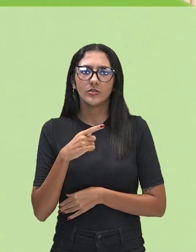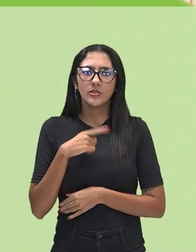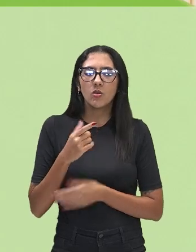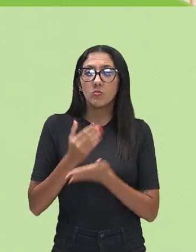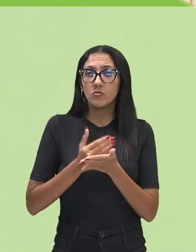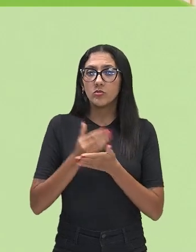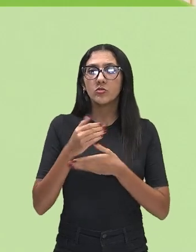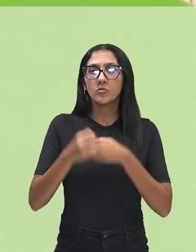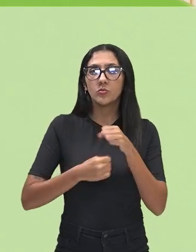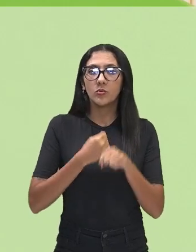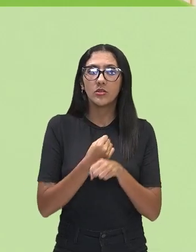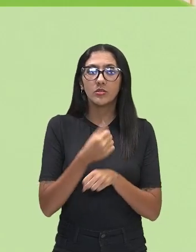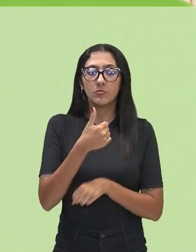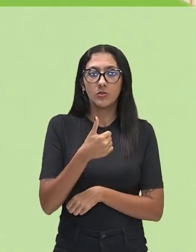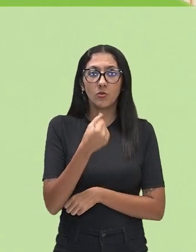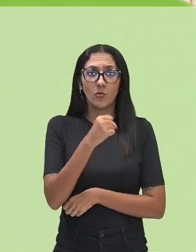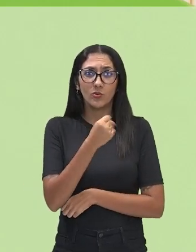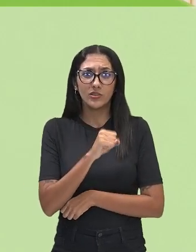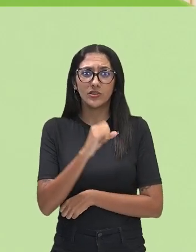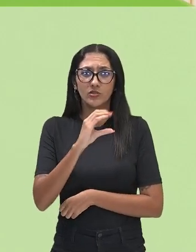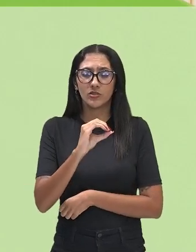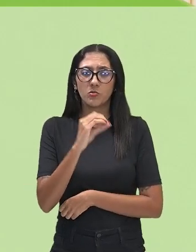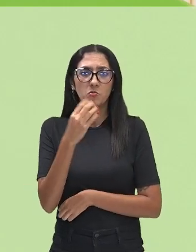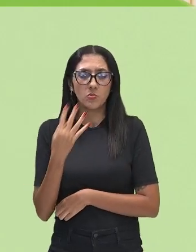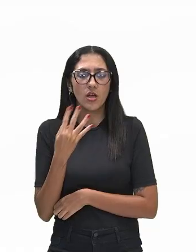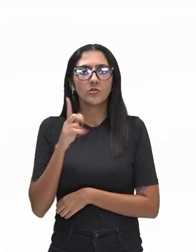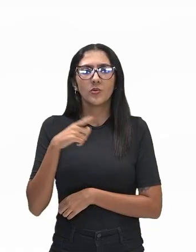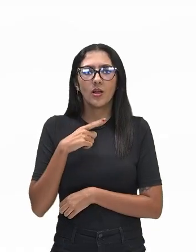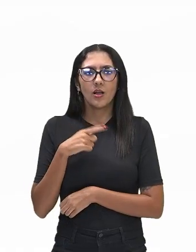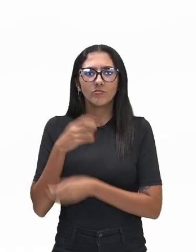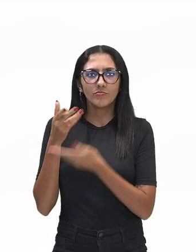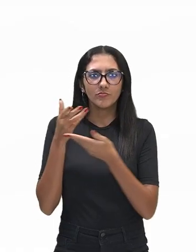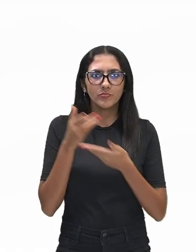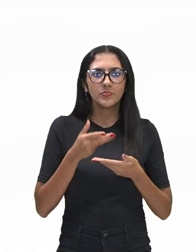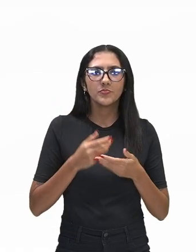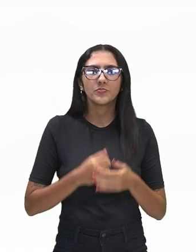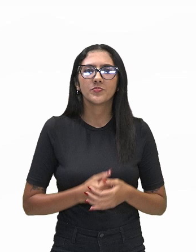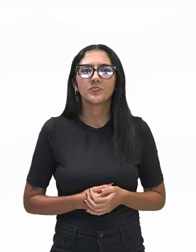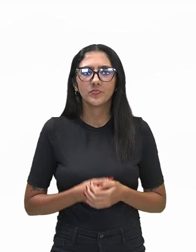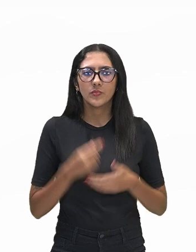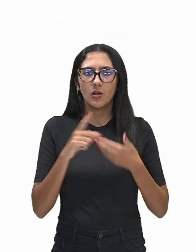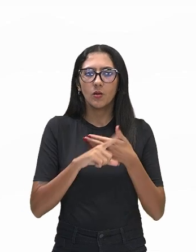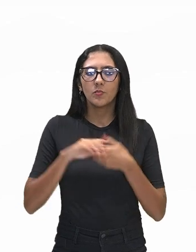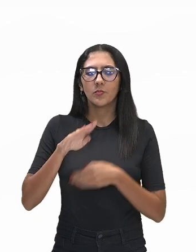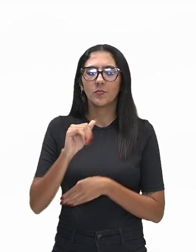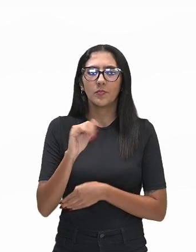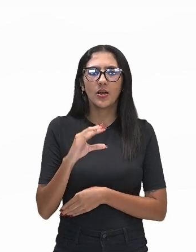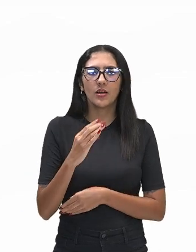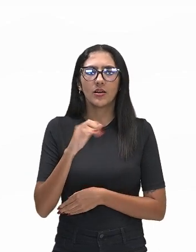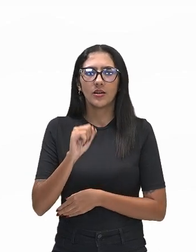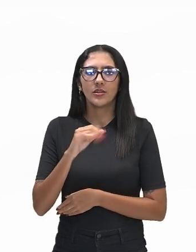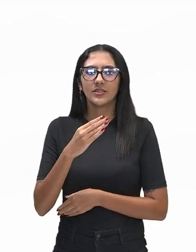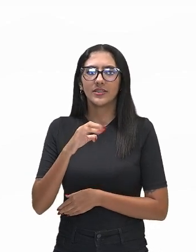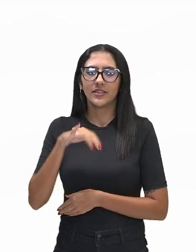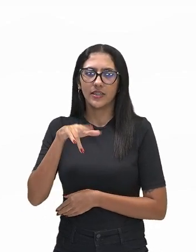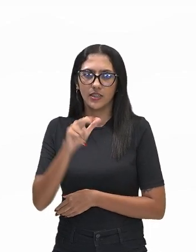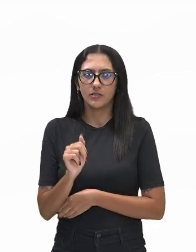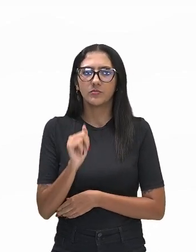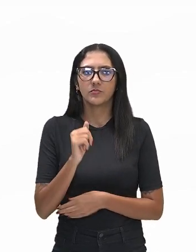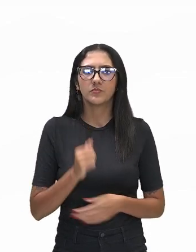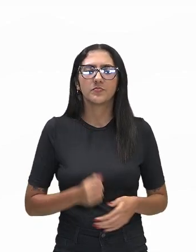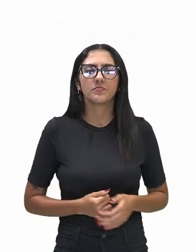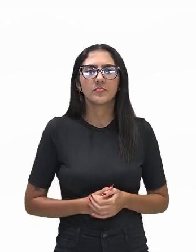em 1804, né? Trazida, né, pelo Marquês de Barcarena. Tá? Então, a